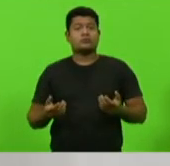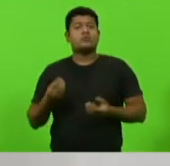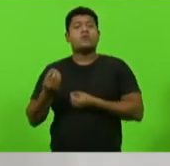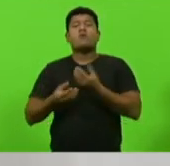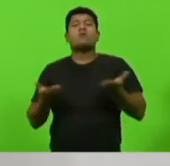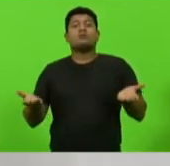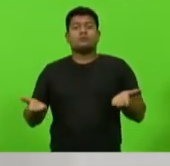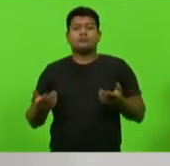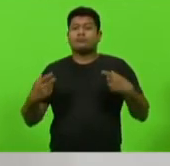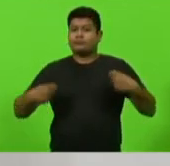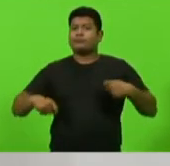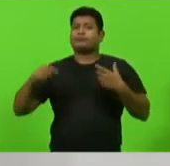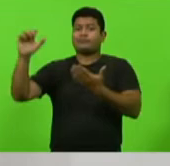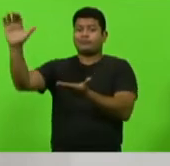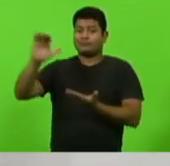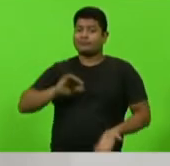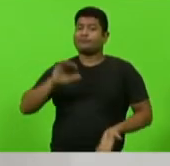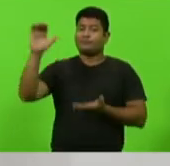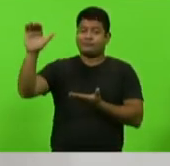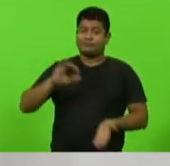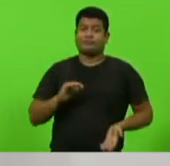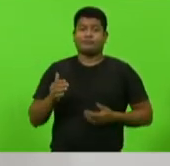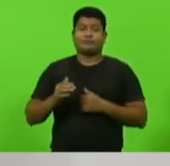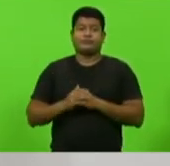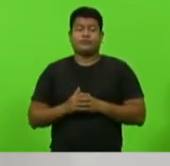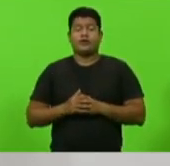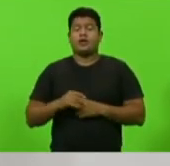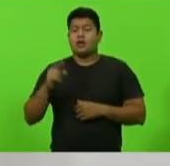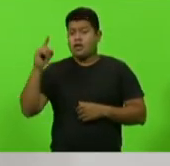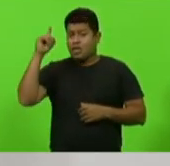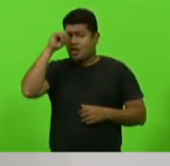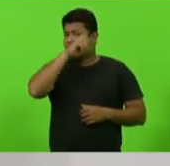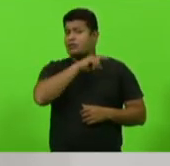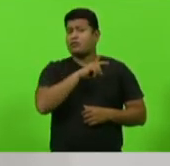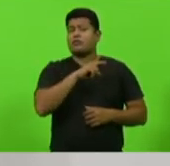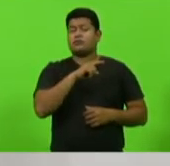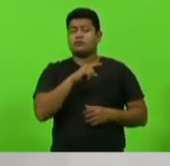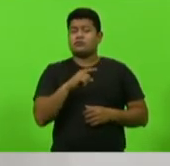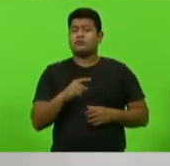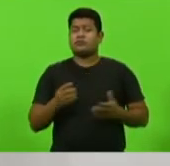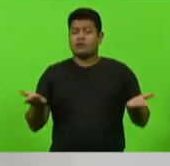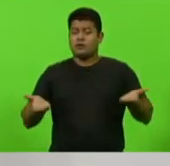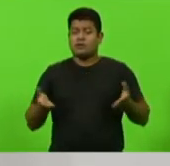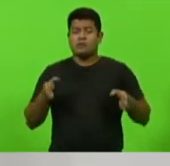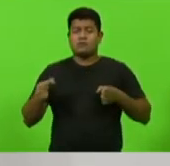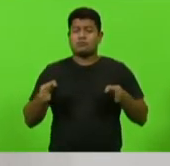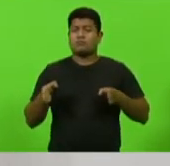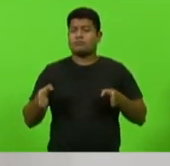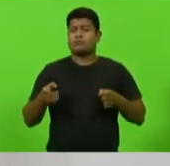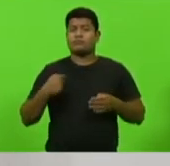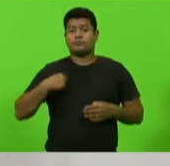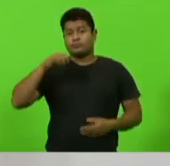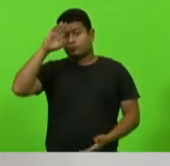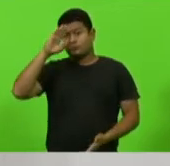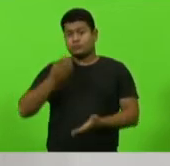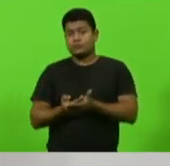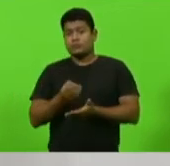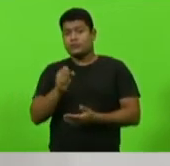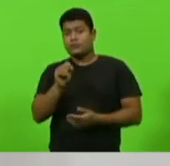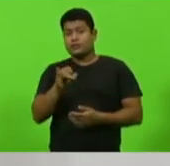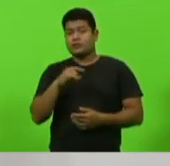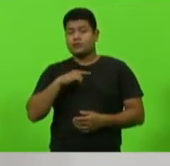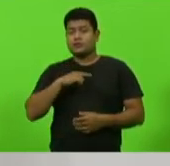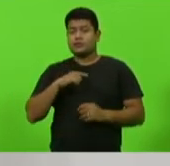é uma situação bastante complicada que nós estamos passando. E eu acredito que, se houvesse um pouco mais de um